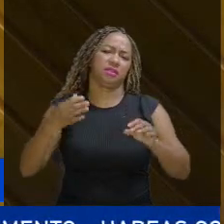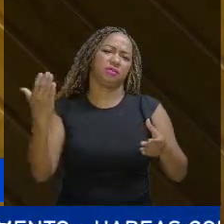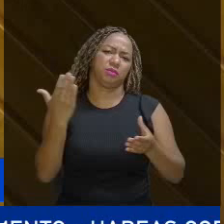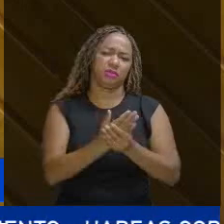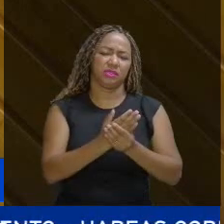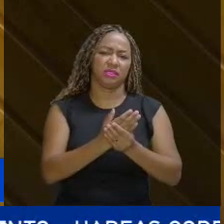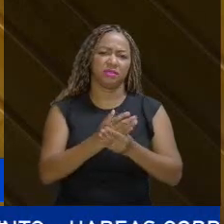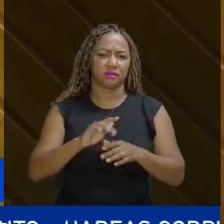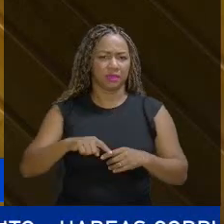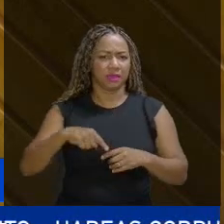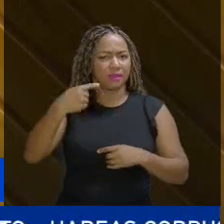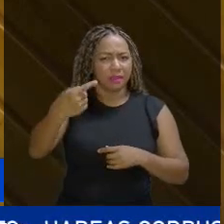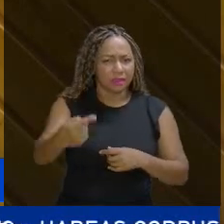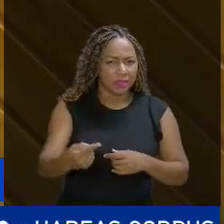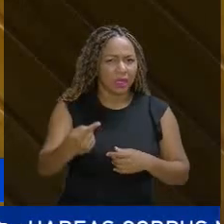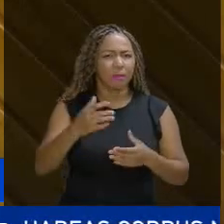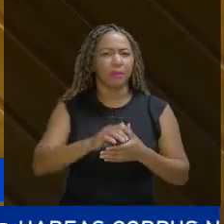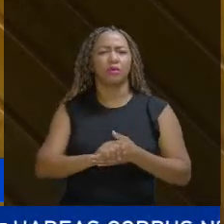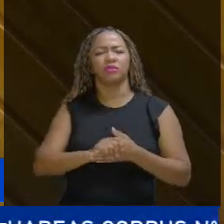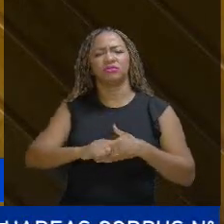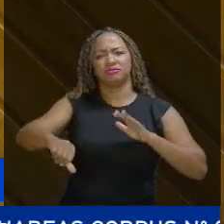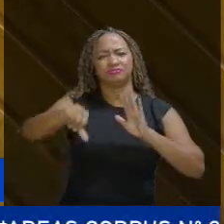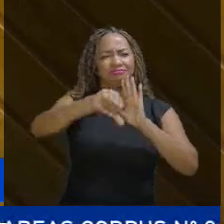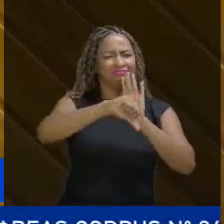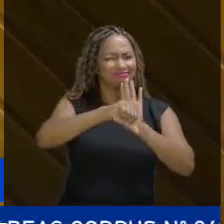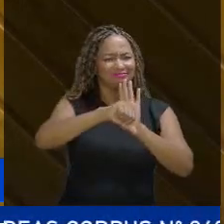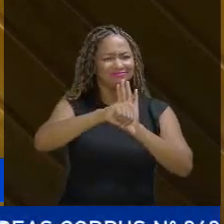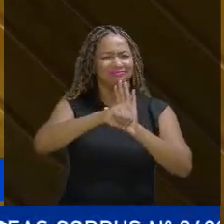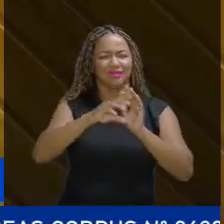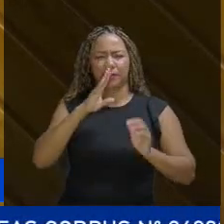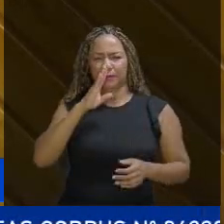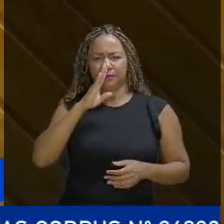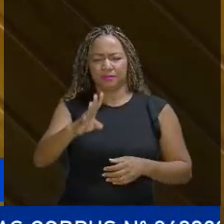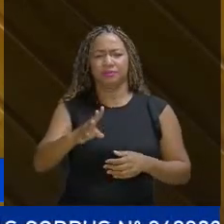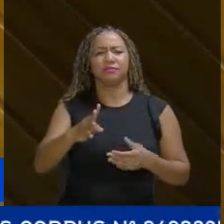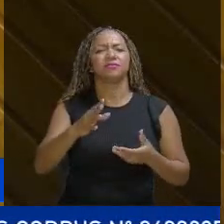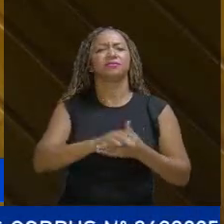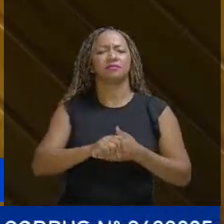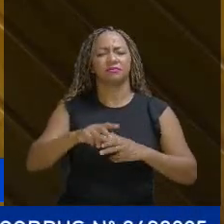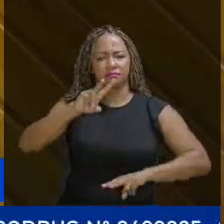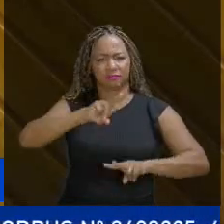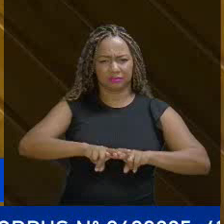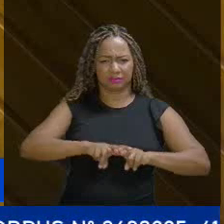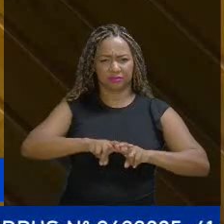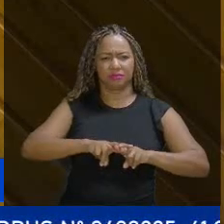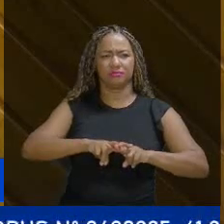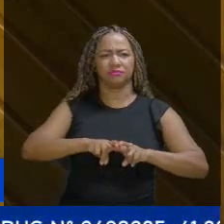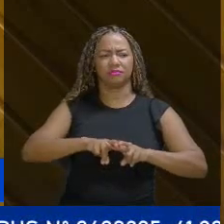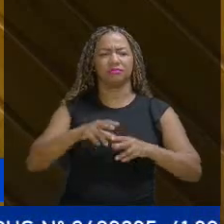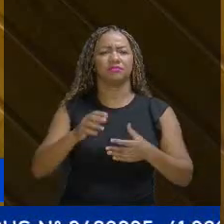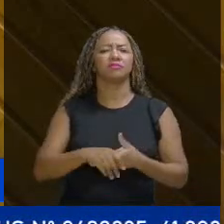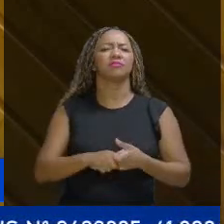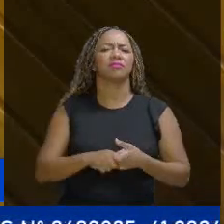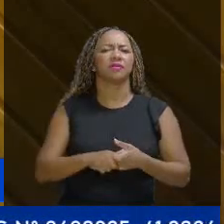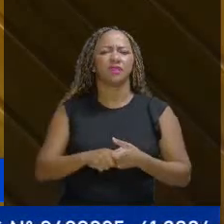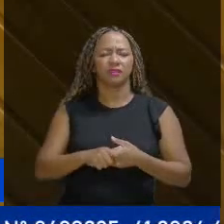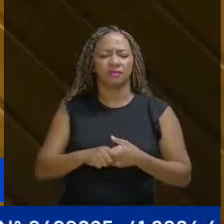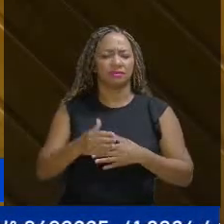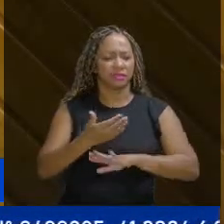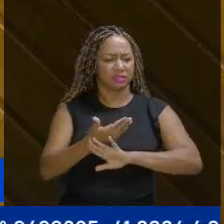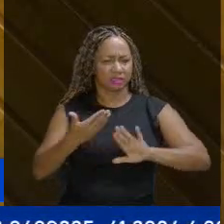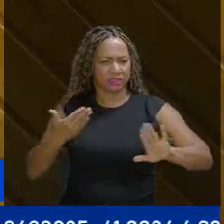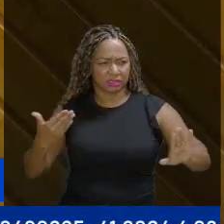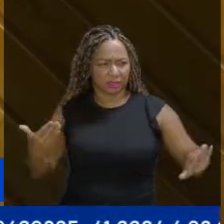processo. A partir do pacote anticrime, numa visão acusatória do processo penal, se buscou separar a